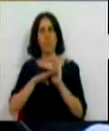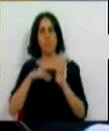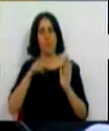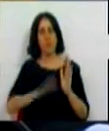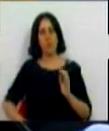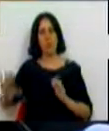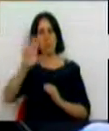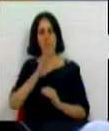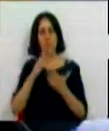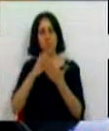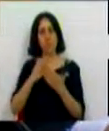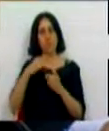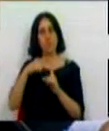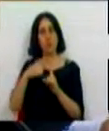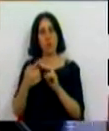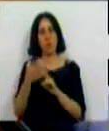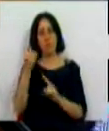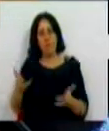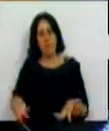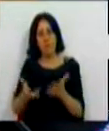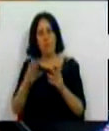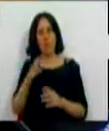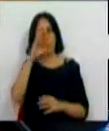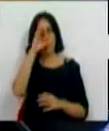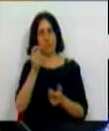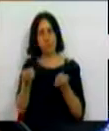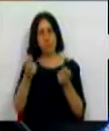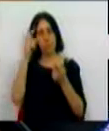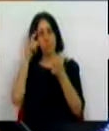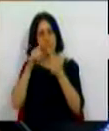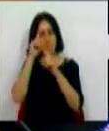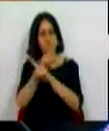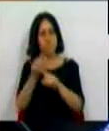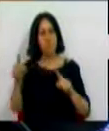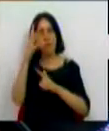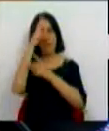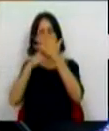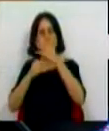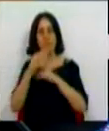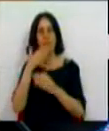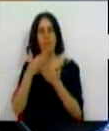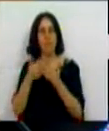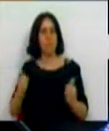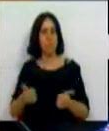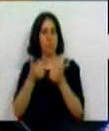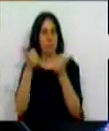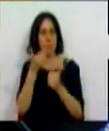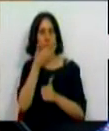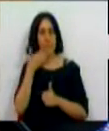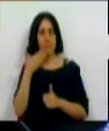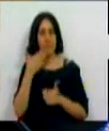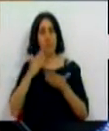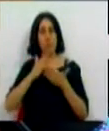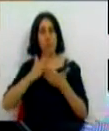Sucesso Escolar, lançado pelo Governo, visa, como sabemos, a melhoria da qualidade das aprendizagens. À escola cabe o